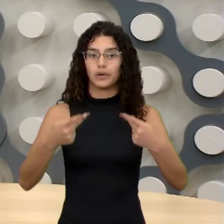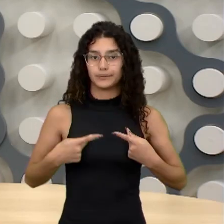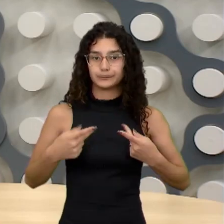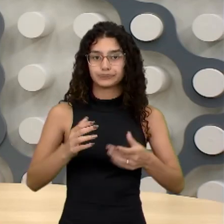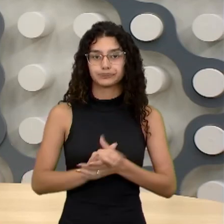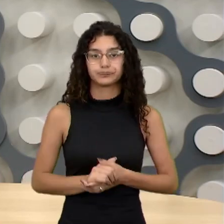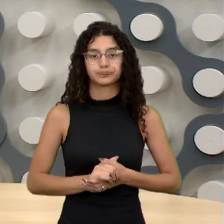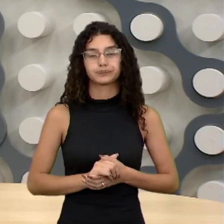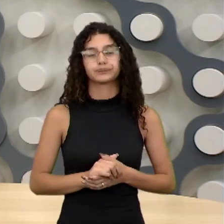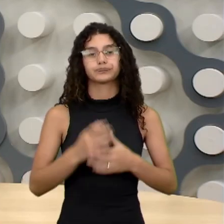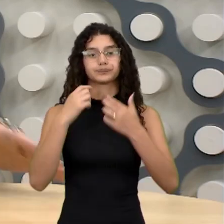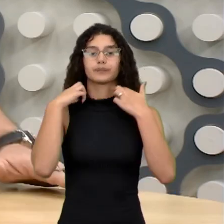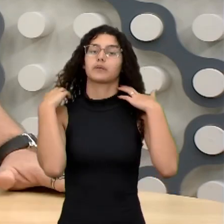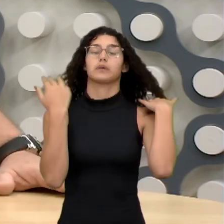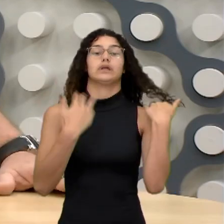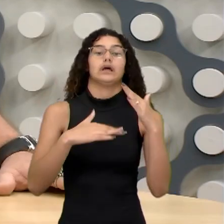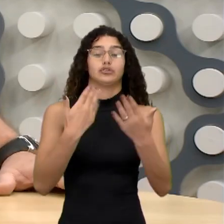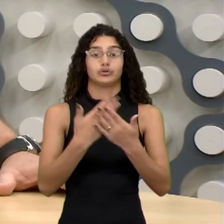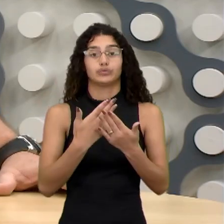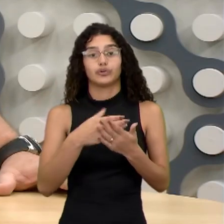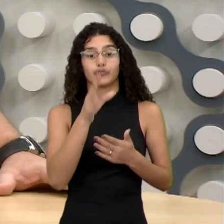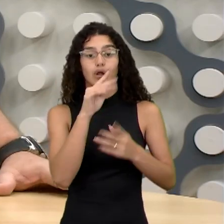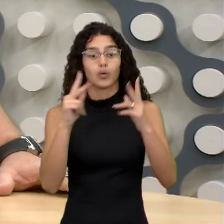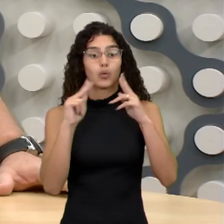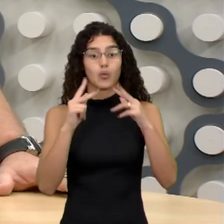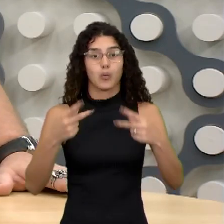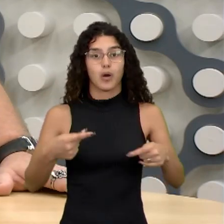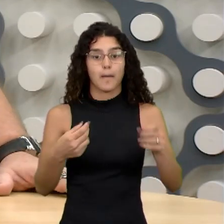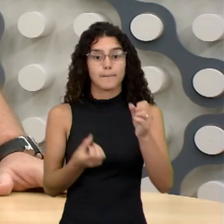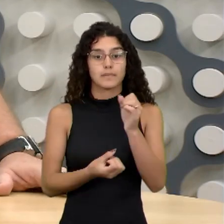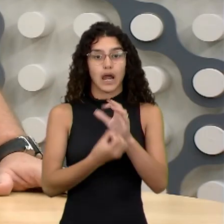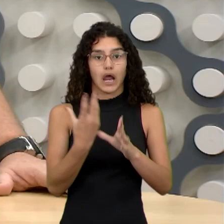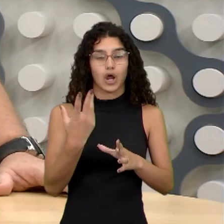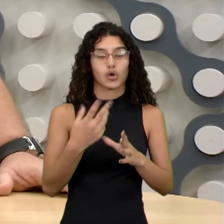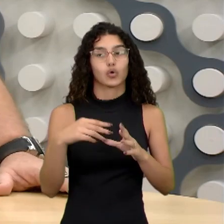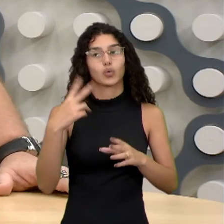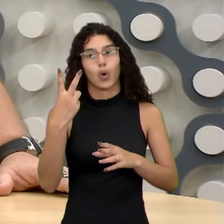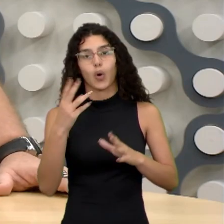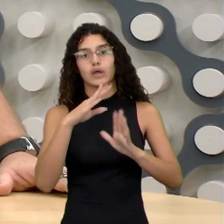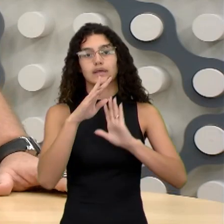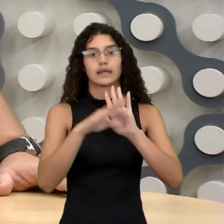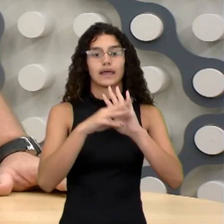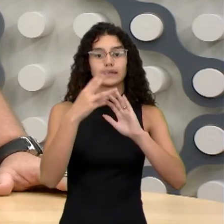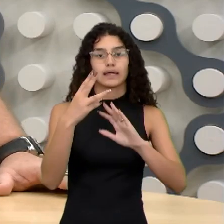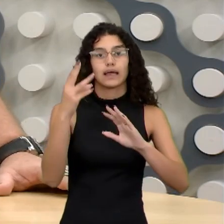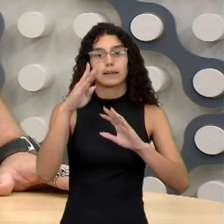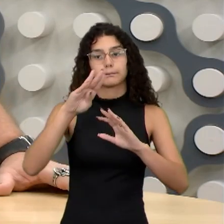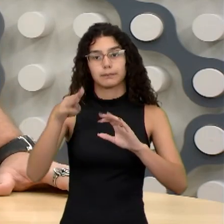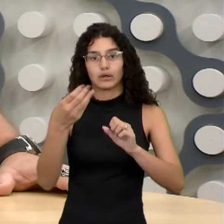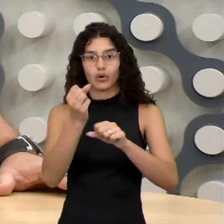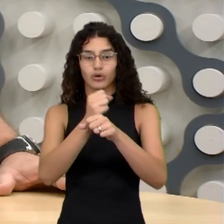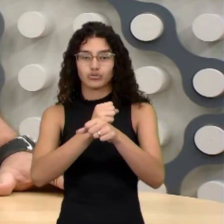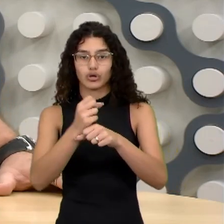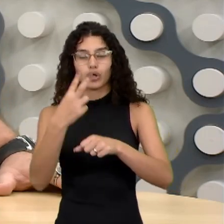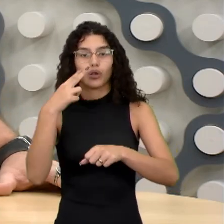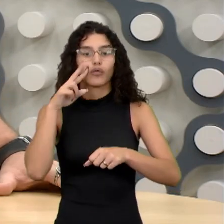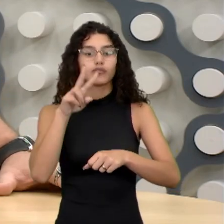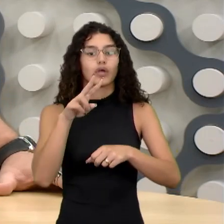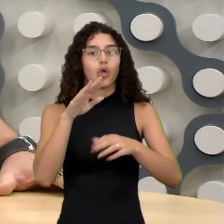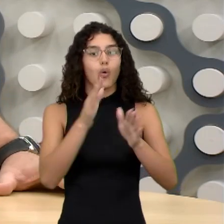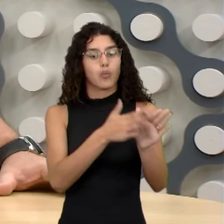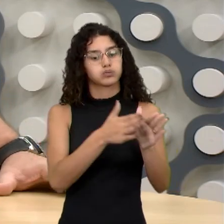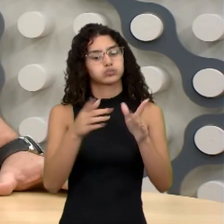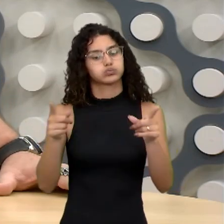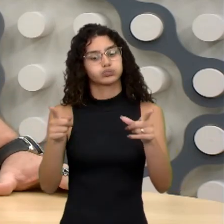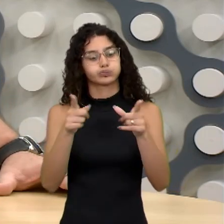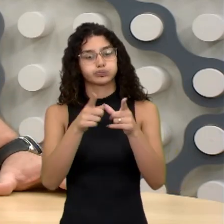Né, apesar de estudos aí dizer que os seres humanos aí apareceram em torno de 2 a 3 milhões de anos, né, veja aí o curto